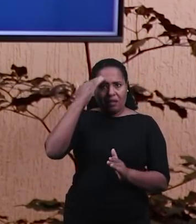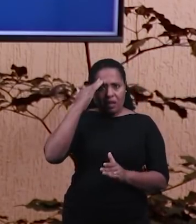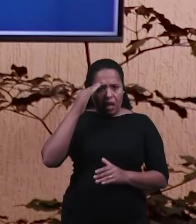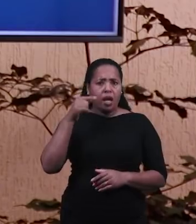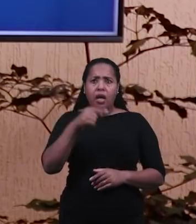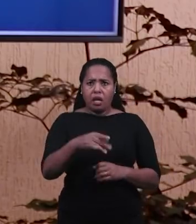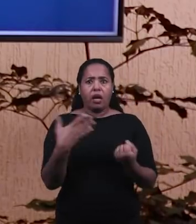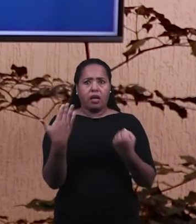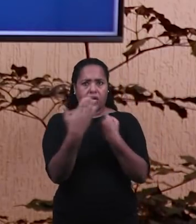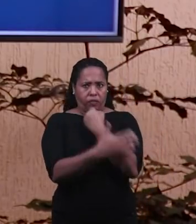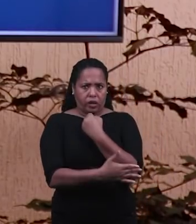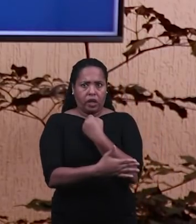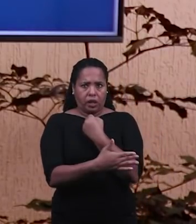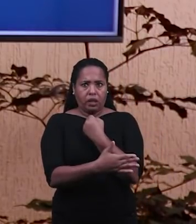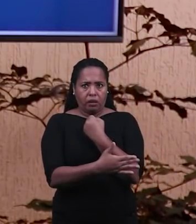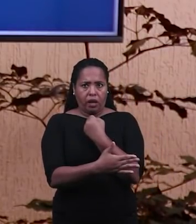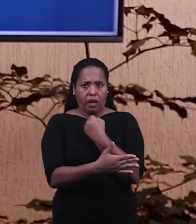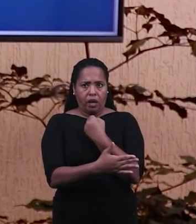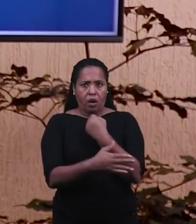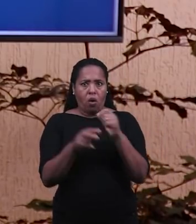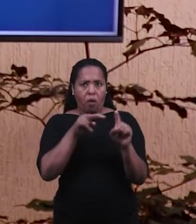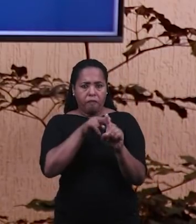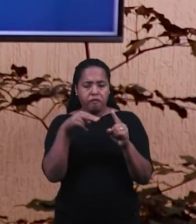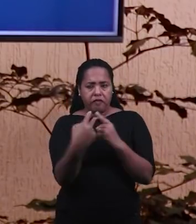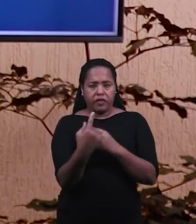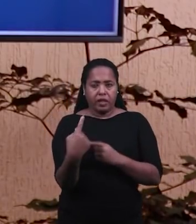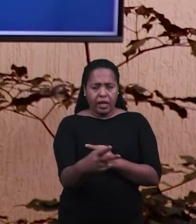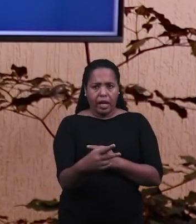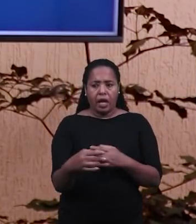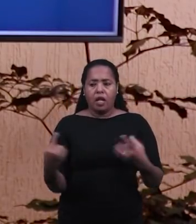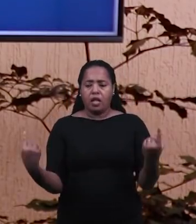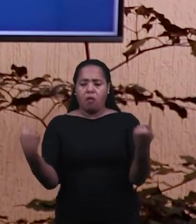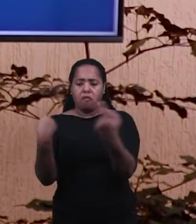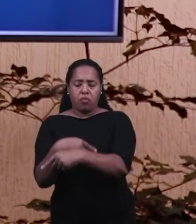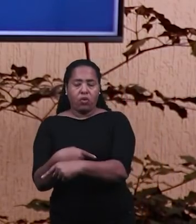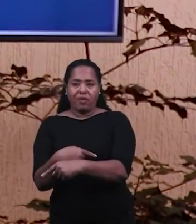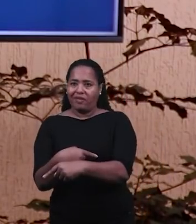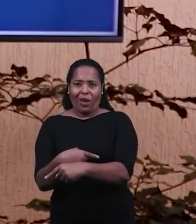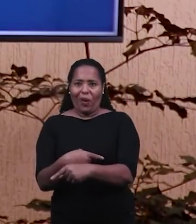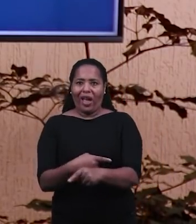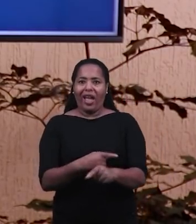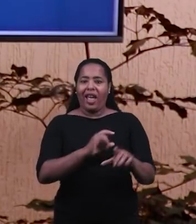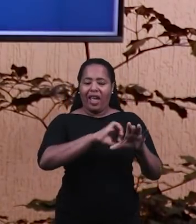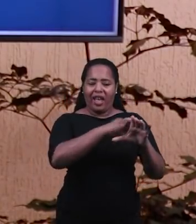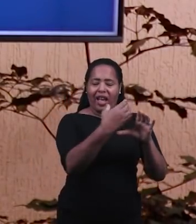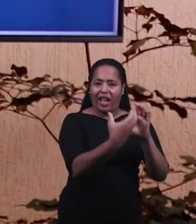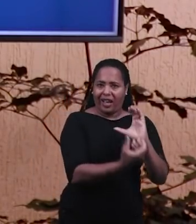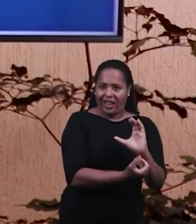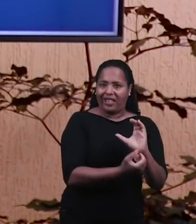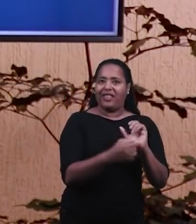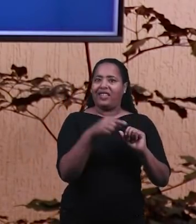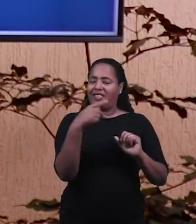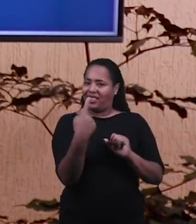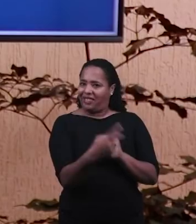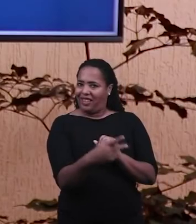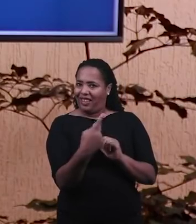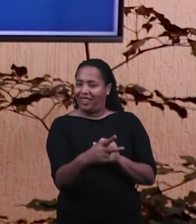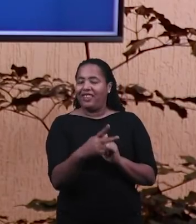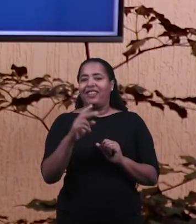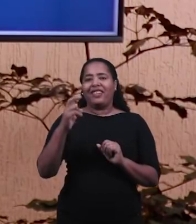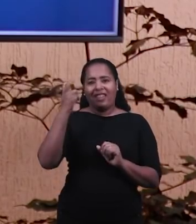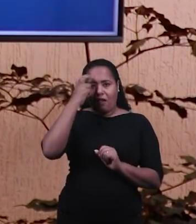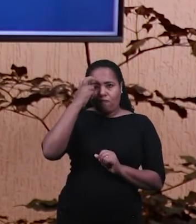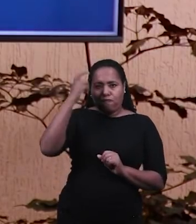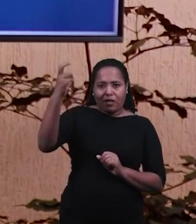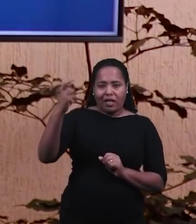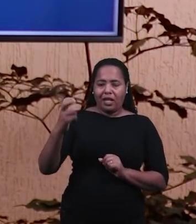delas porque são inflexíveis, mas isso não é oposição, isso é uma característica daquela criança que é muito inteligente. Ela não vai aceitar